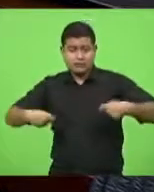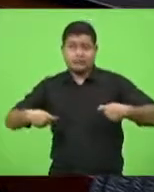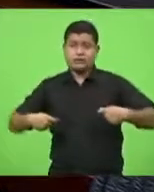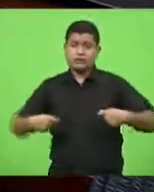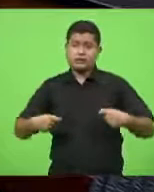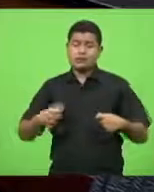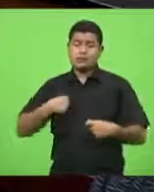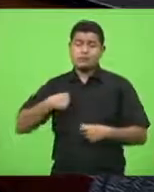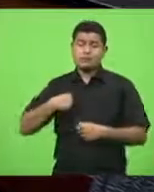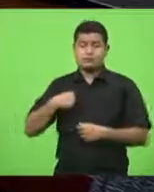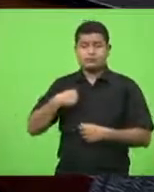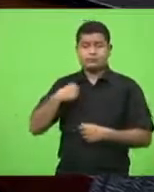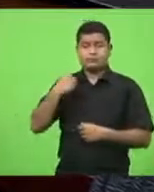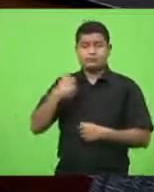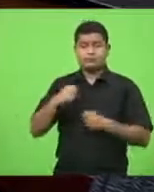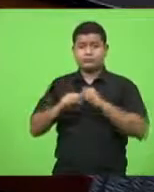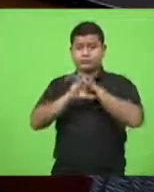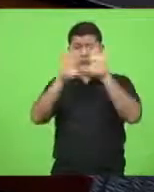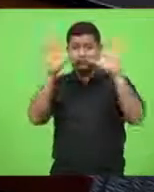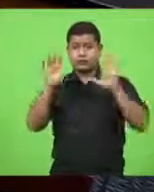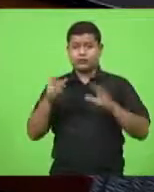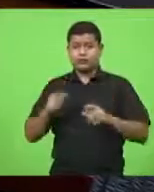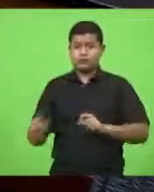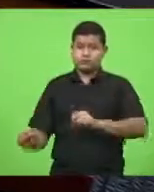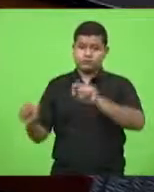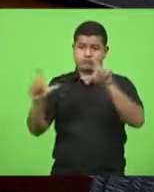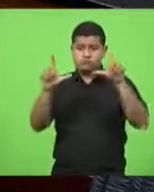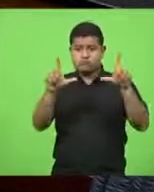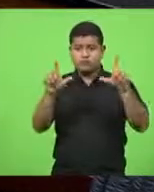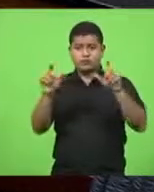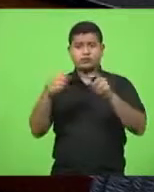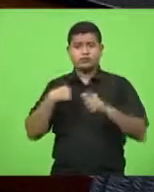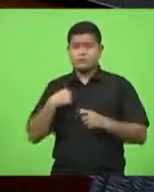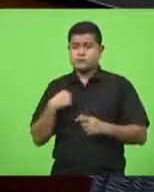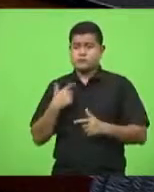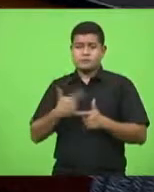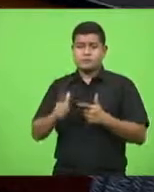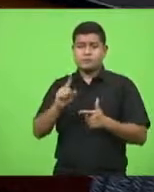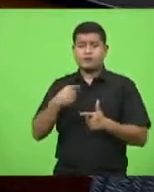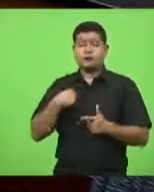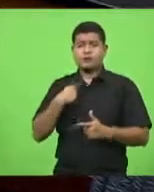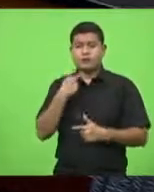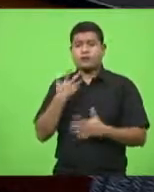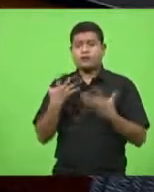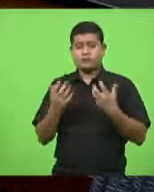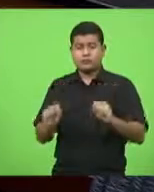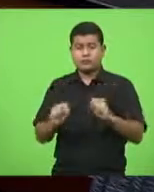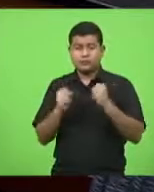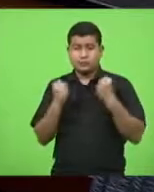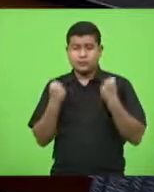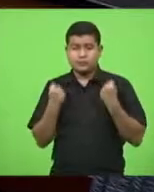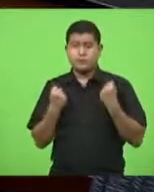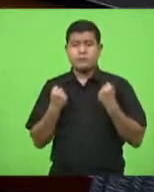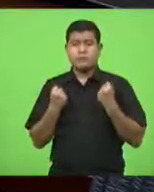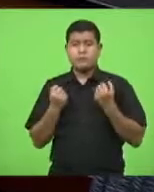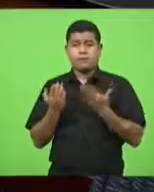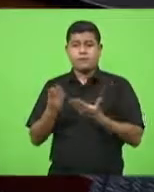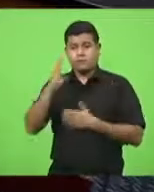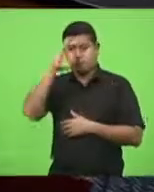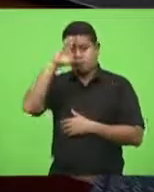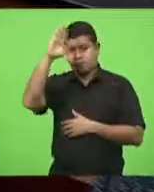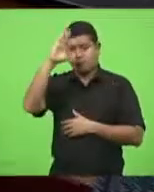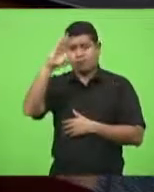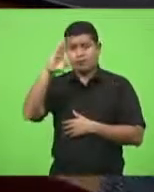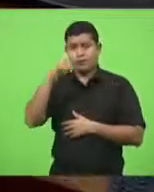acho que todos os esclarecimentos que vêm é importante e eu reafirmo que também defendo que a prioridade seja do